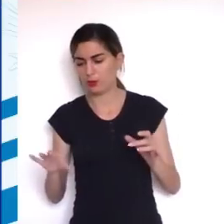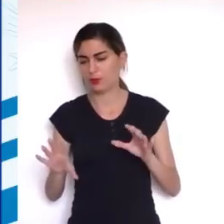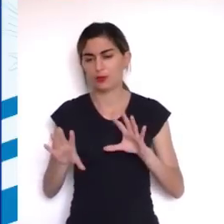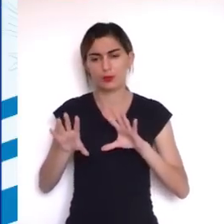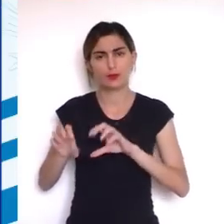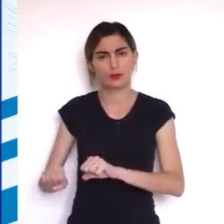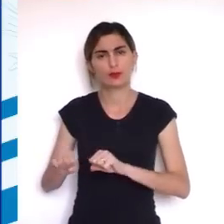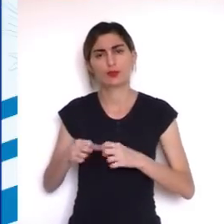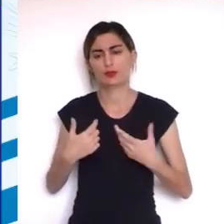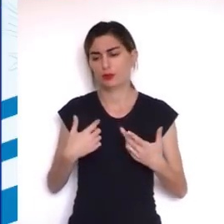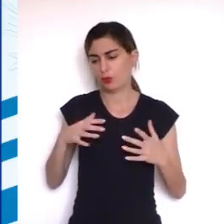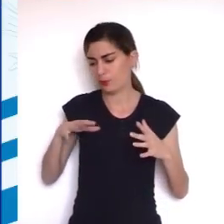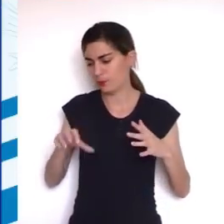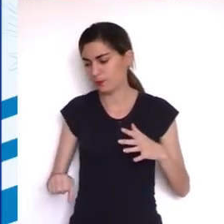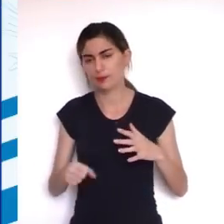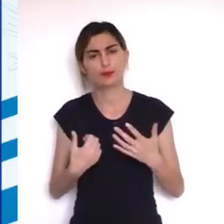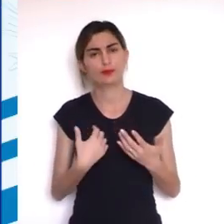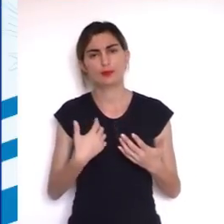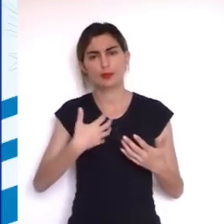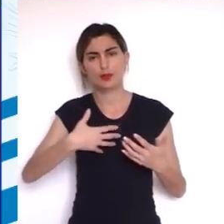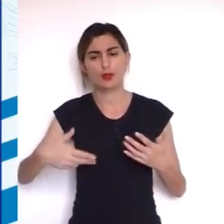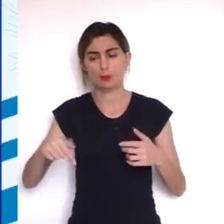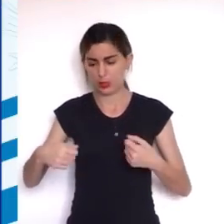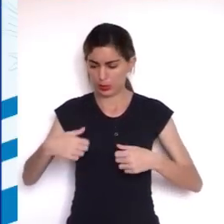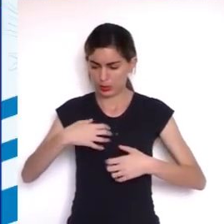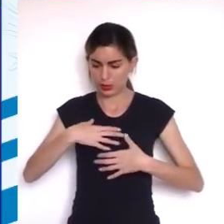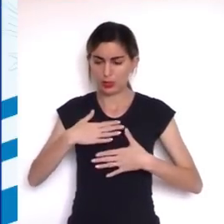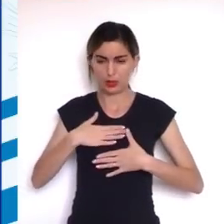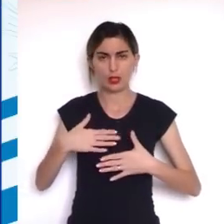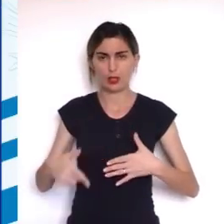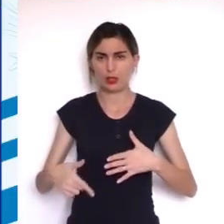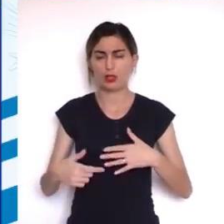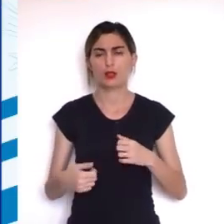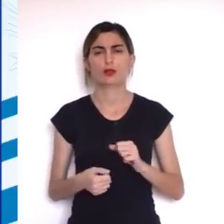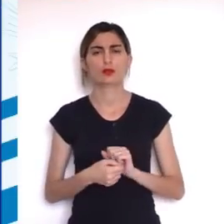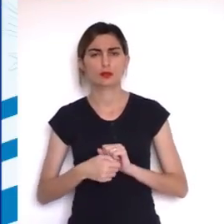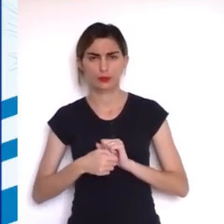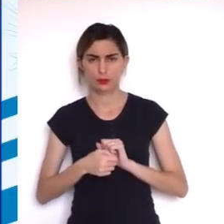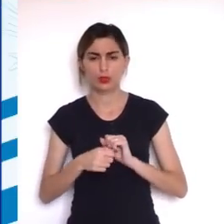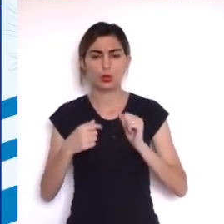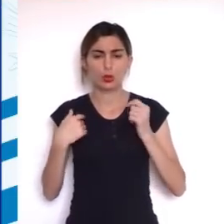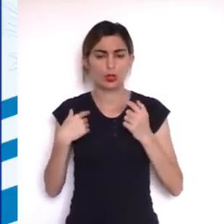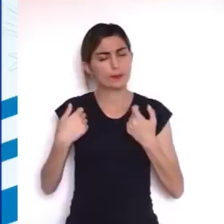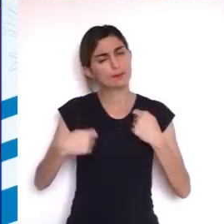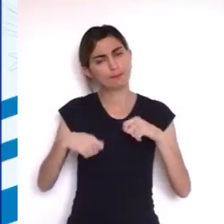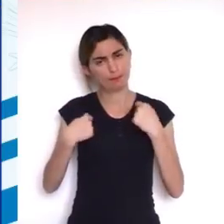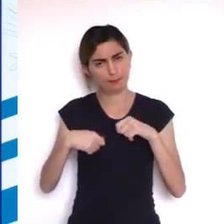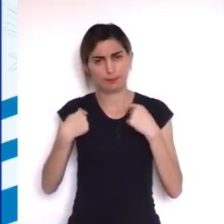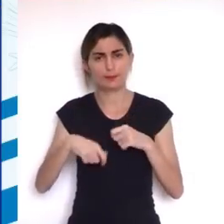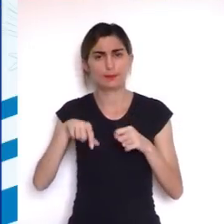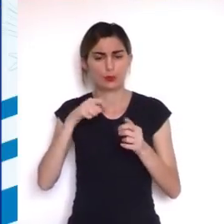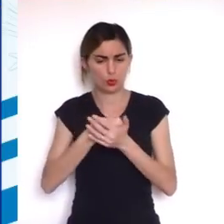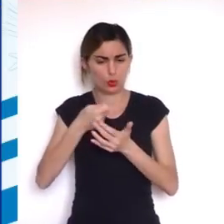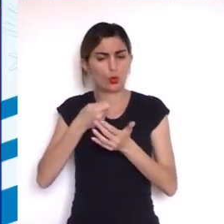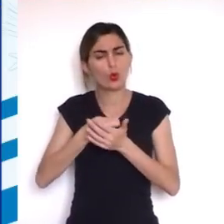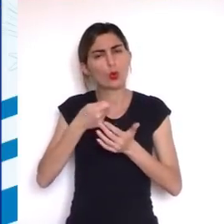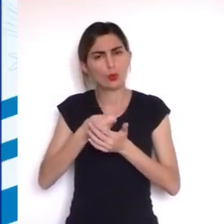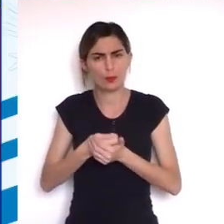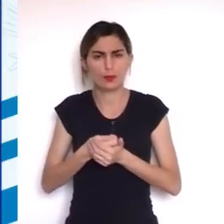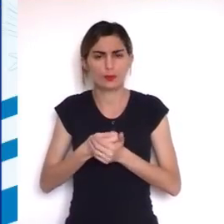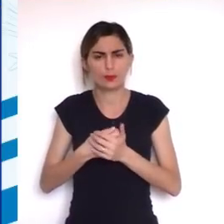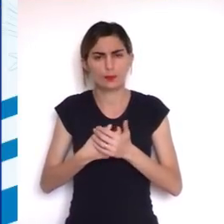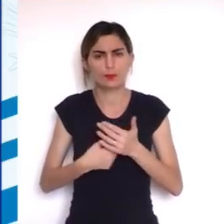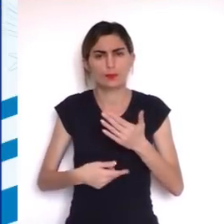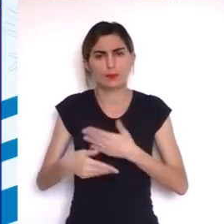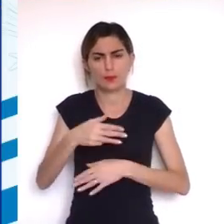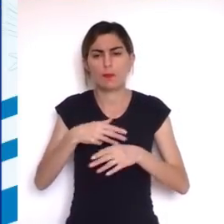direto. Tem que existir um contato. Você tem que estar lá com o contato. Necessita